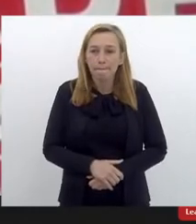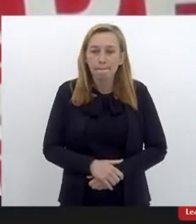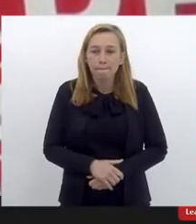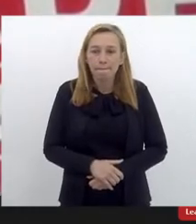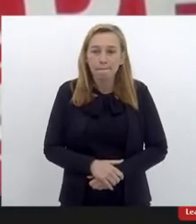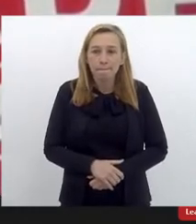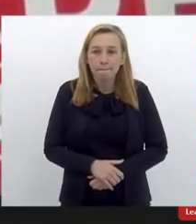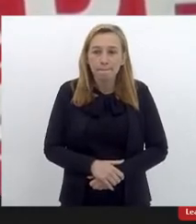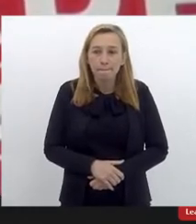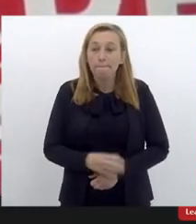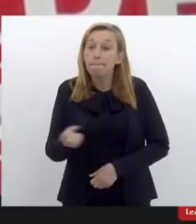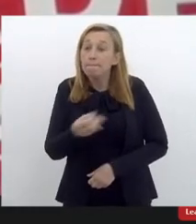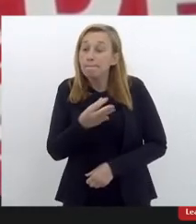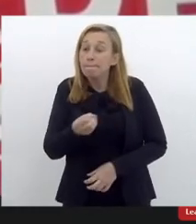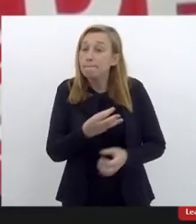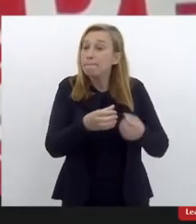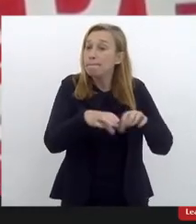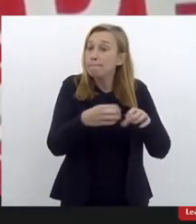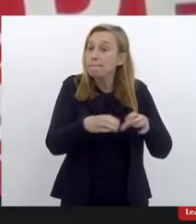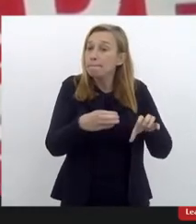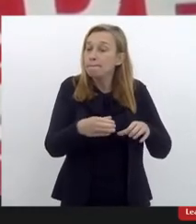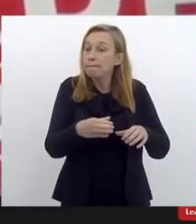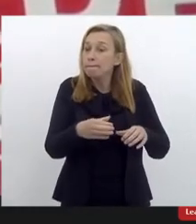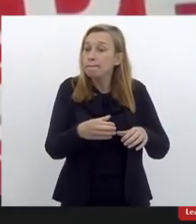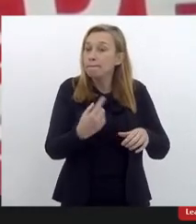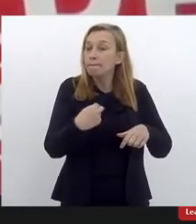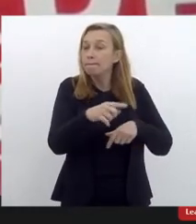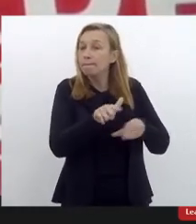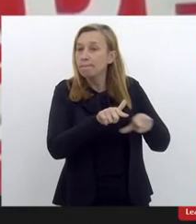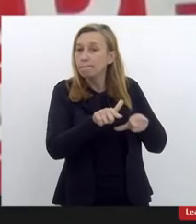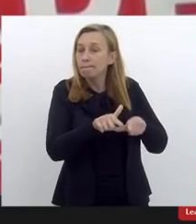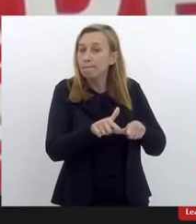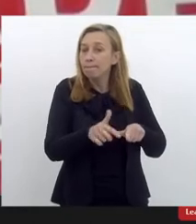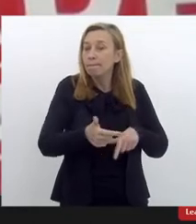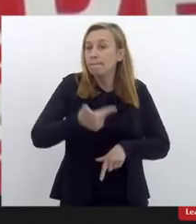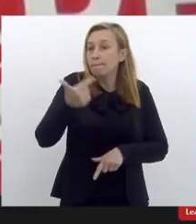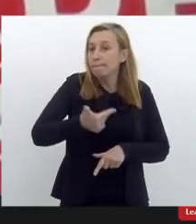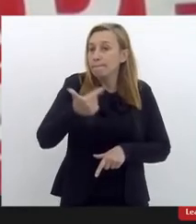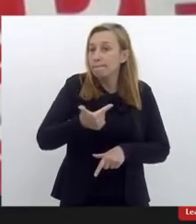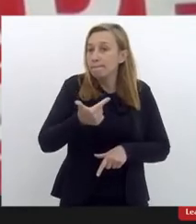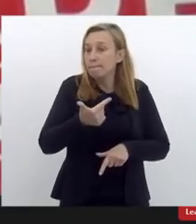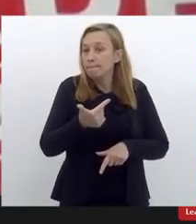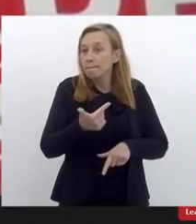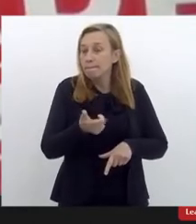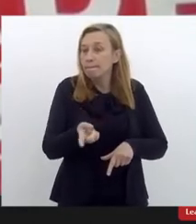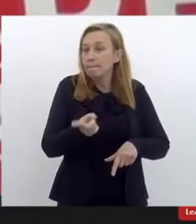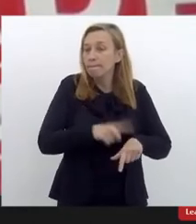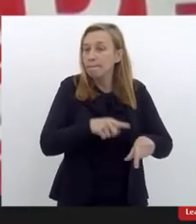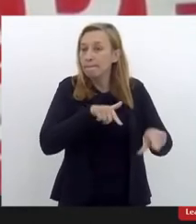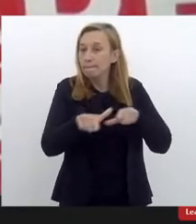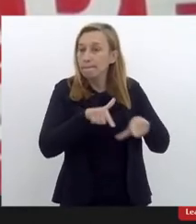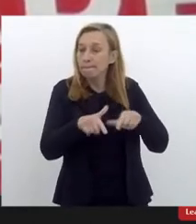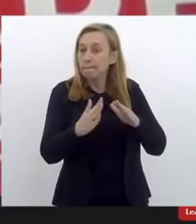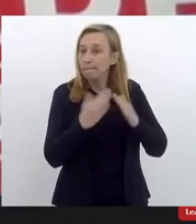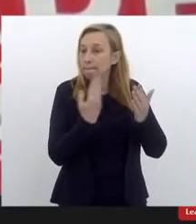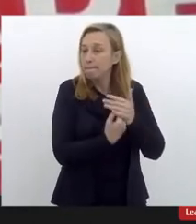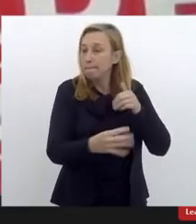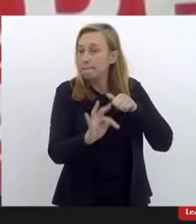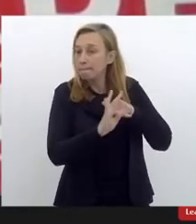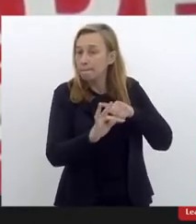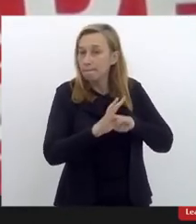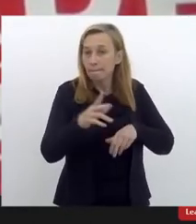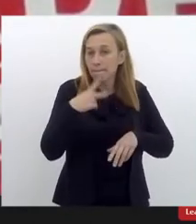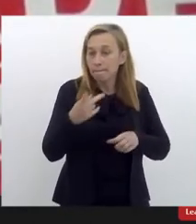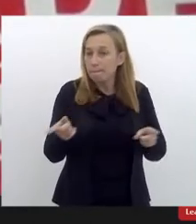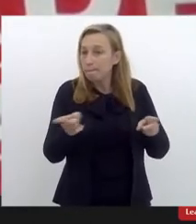Os novos concursados estão assumindo, né? E segundo o plano de carreira da FATEC, aqui eu faço até uma meia-culpa, que,